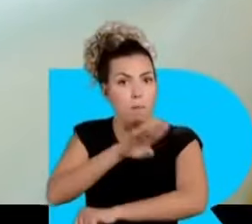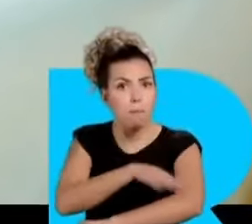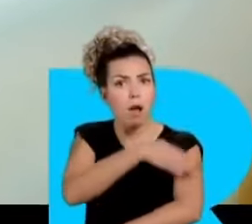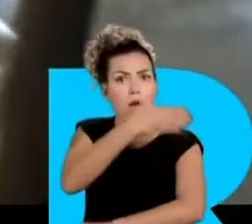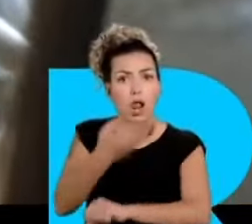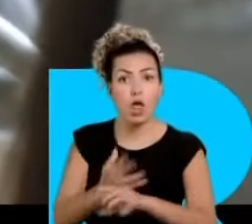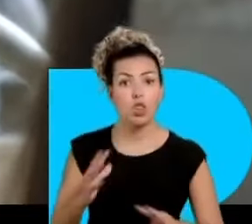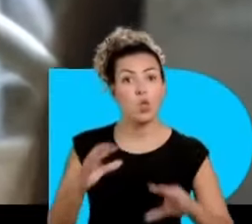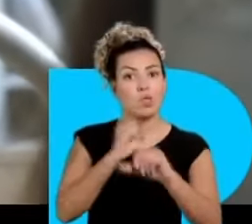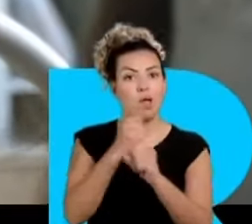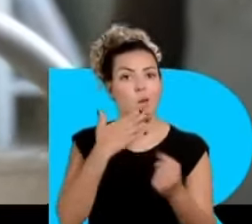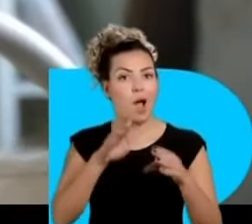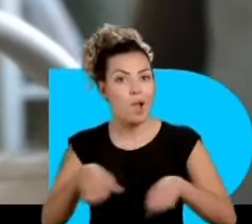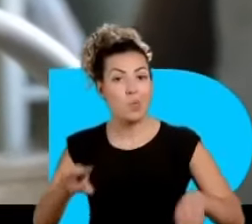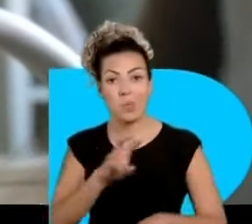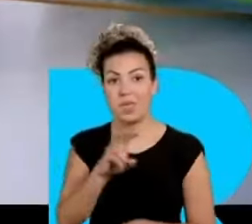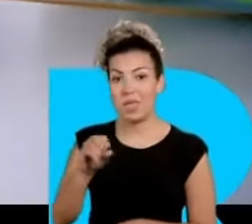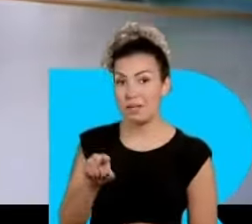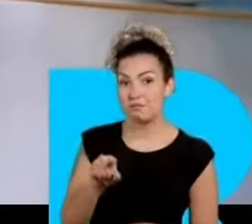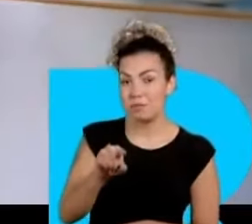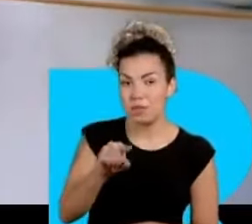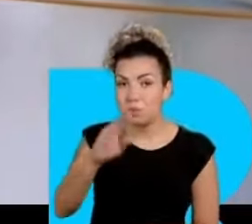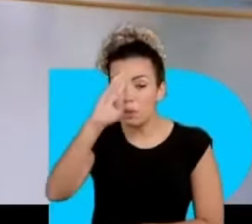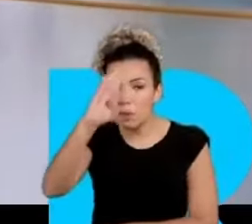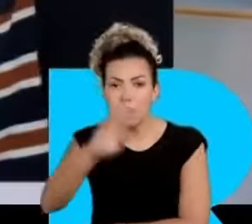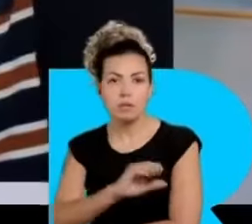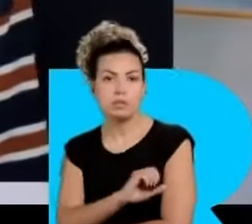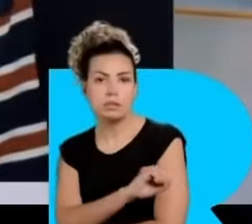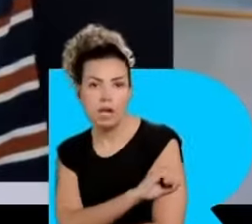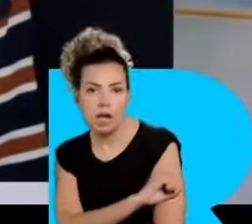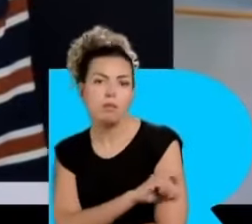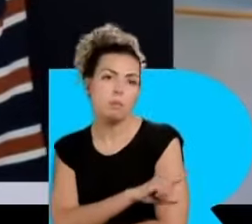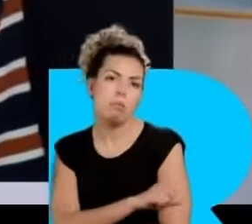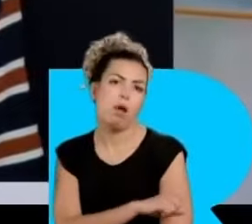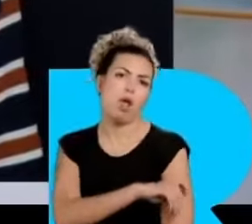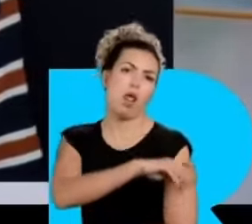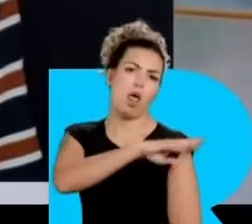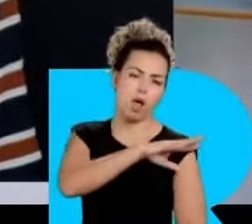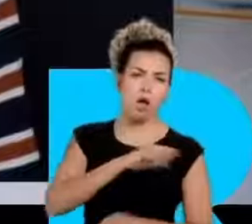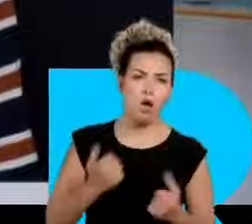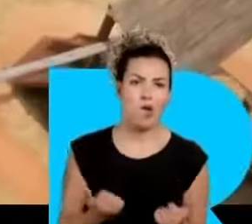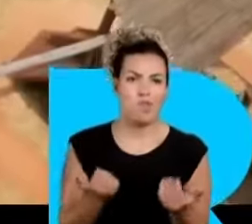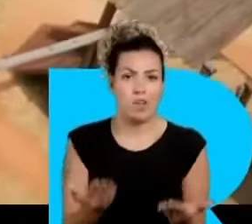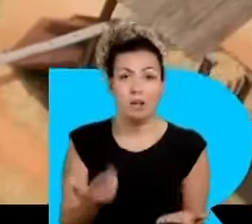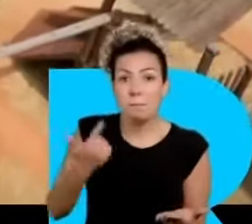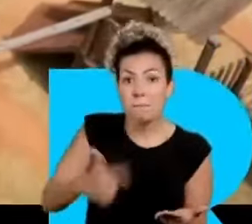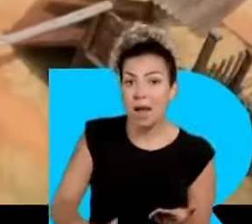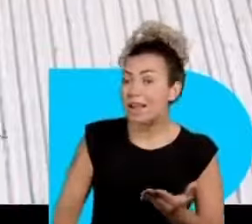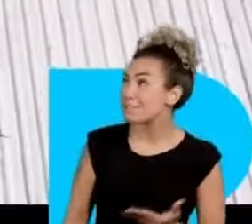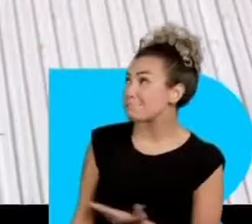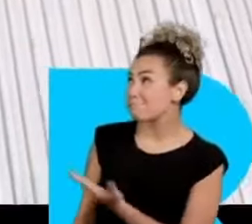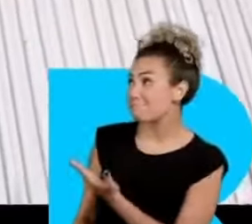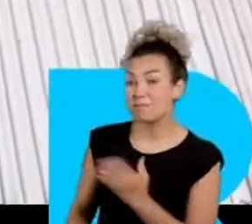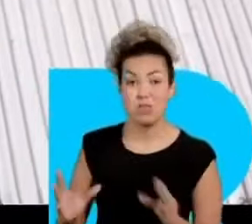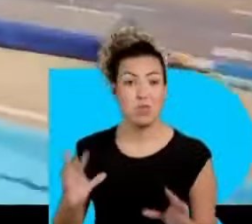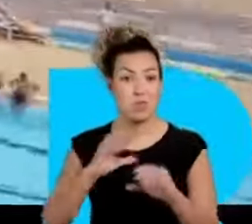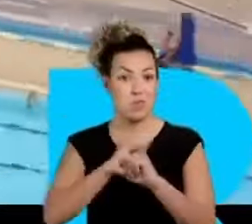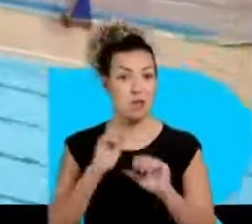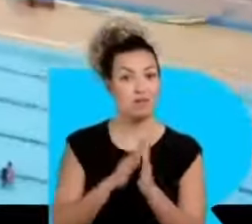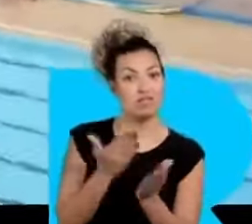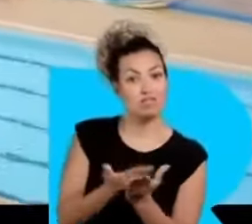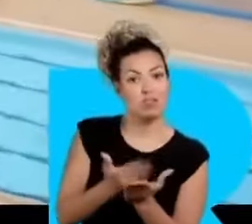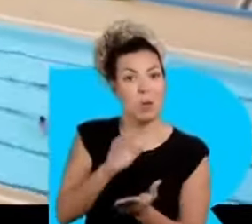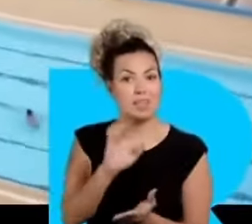integral. Vai chegar para 500 mil estudantes, da pré-escola até a alfabetização. Eu vou entregar mais